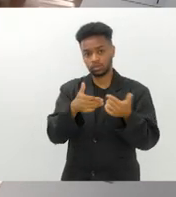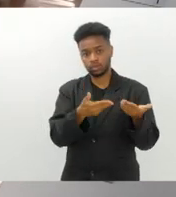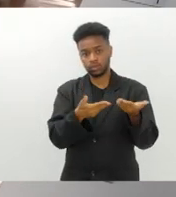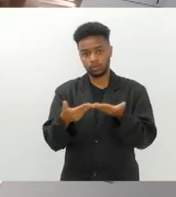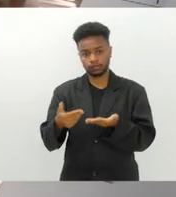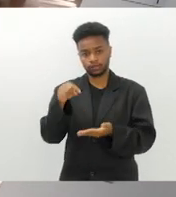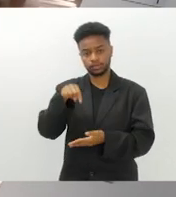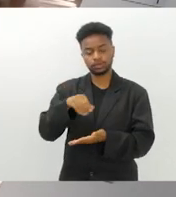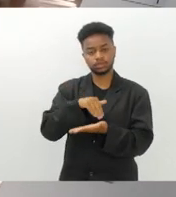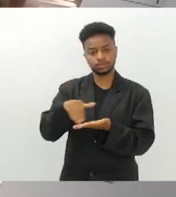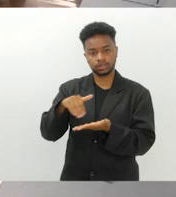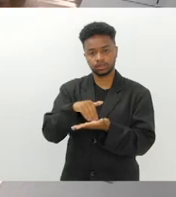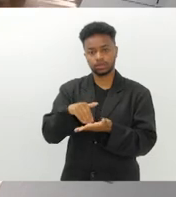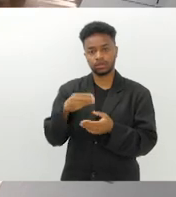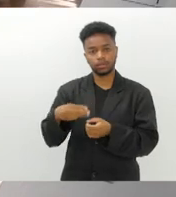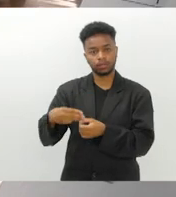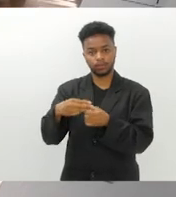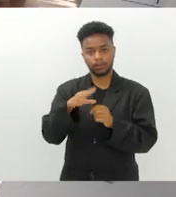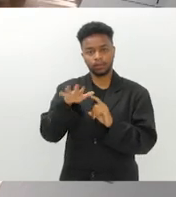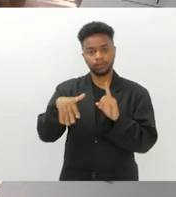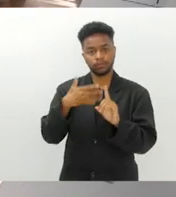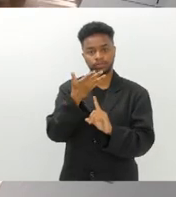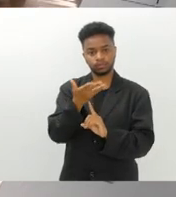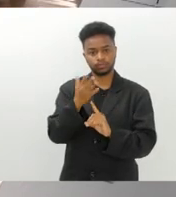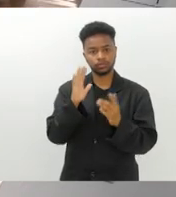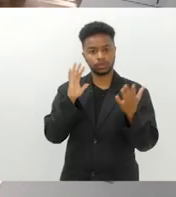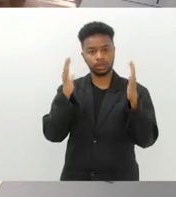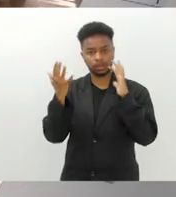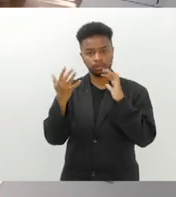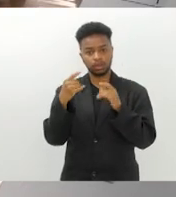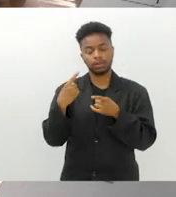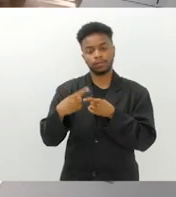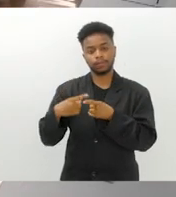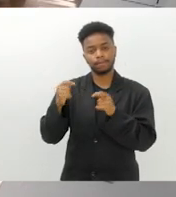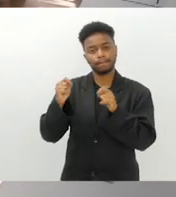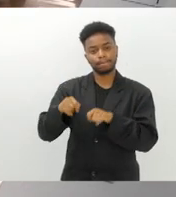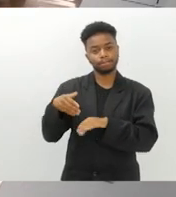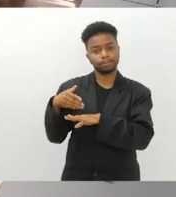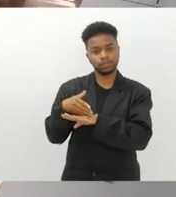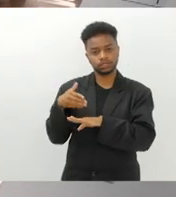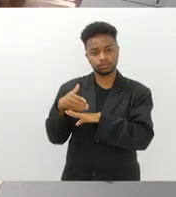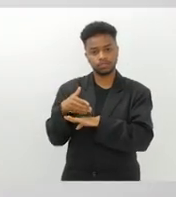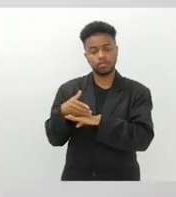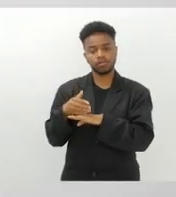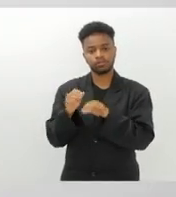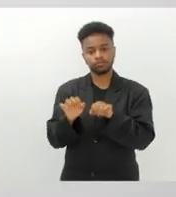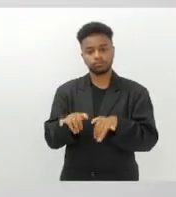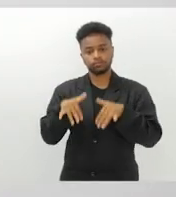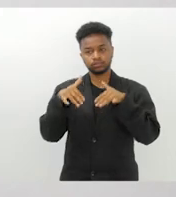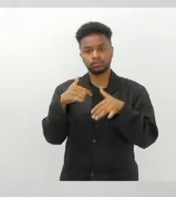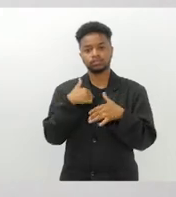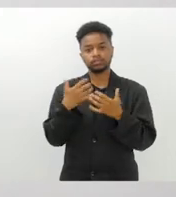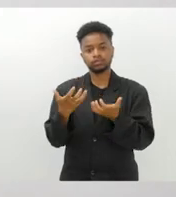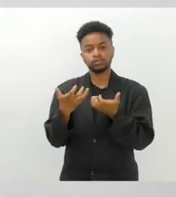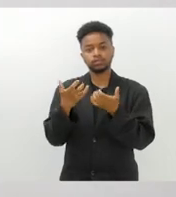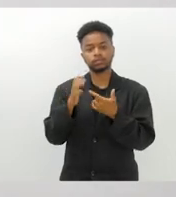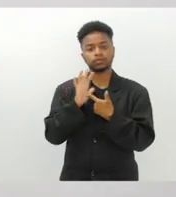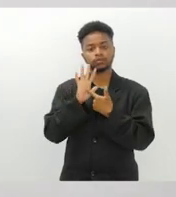esta Secretaria Municipal de Meio Ambiente e Clima para fazer parte dessa audiência. Eu queria só pontuar